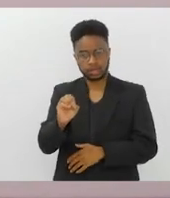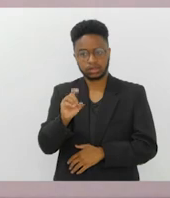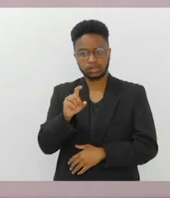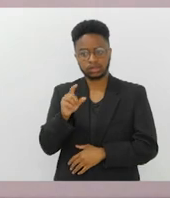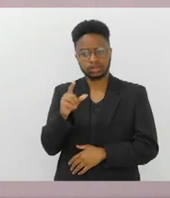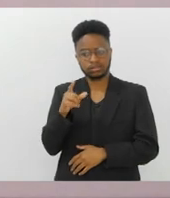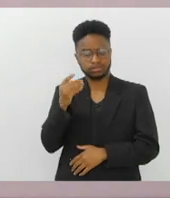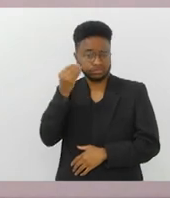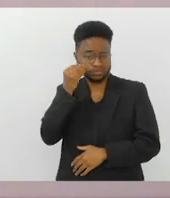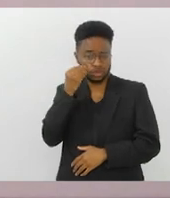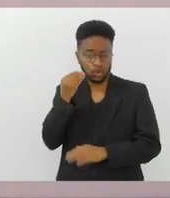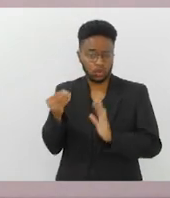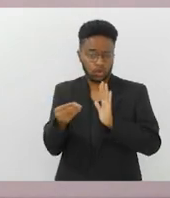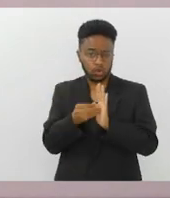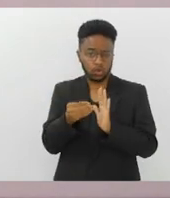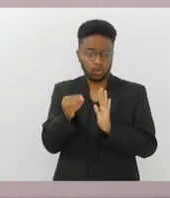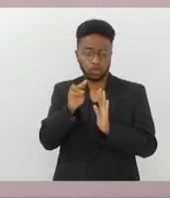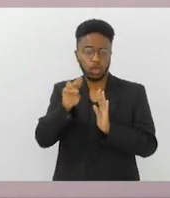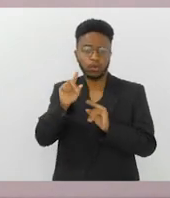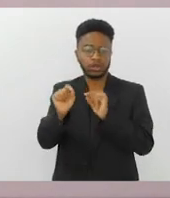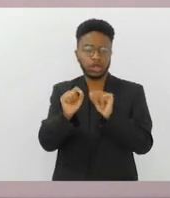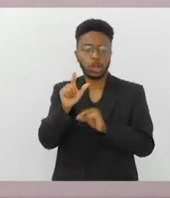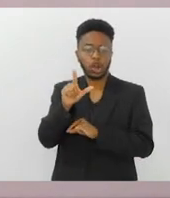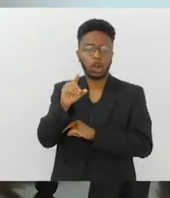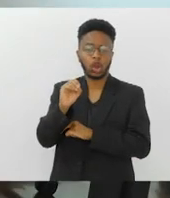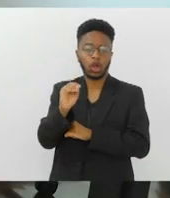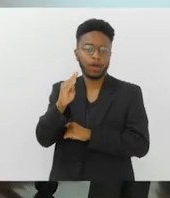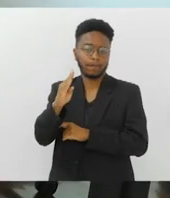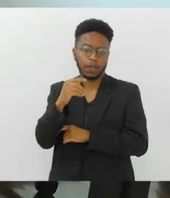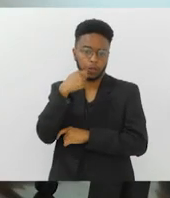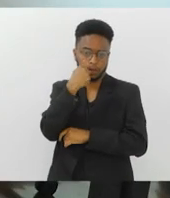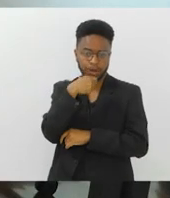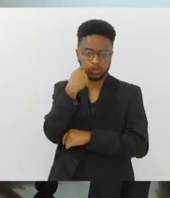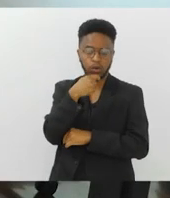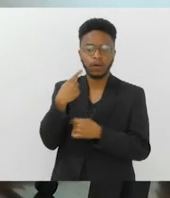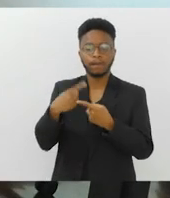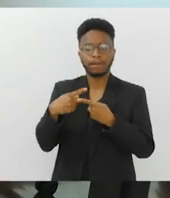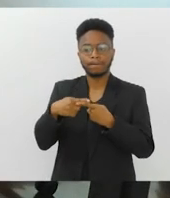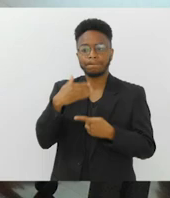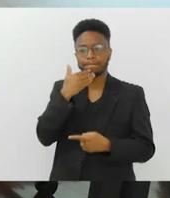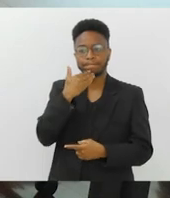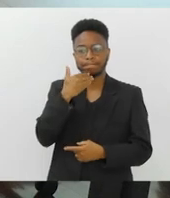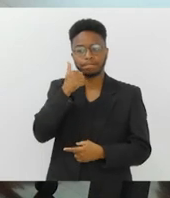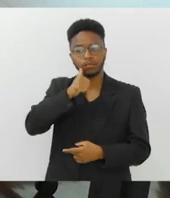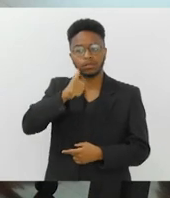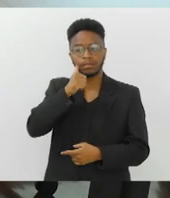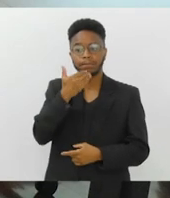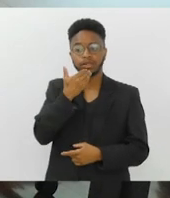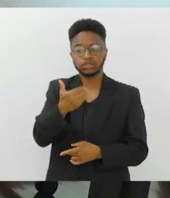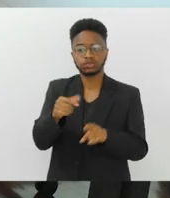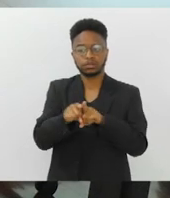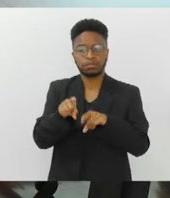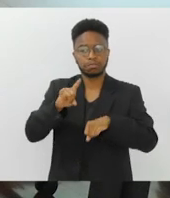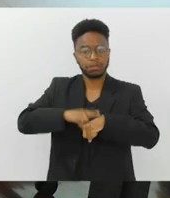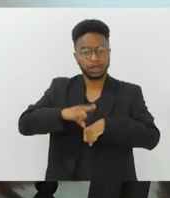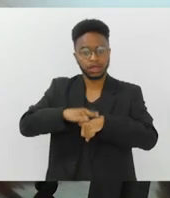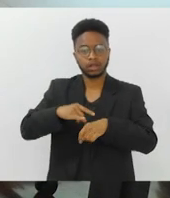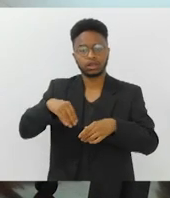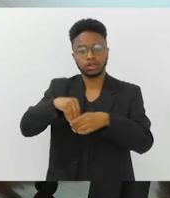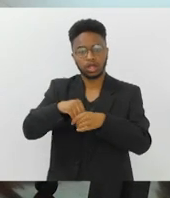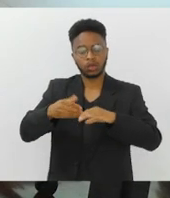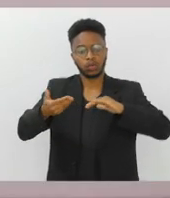tentaram dar o apelido do lobby do batom, em que as mulheres reivindicavam, inclusive, banheiros dentro do